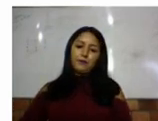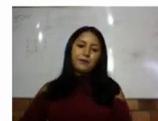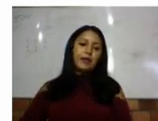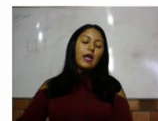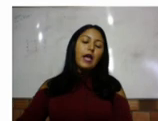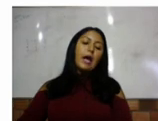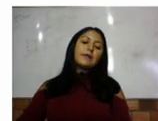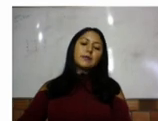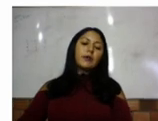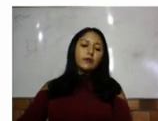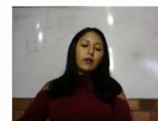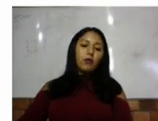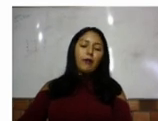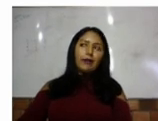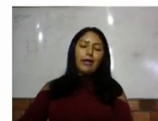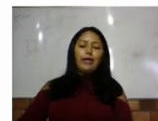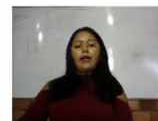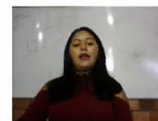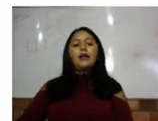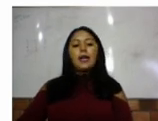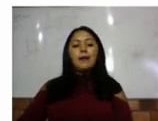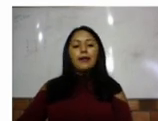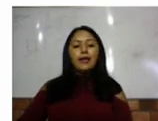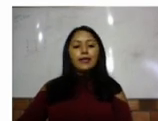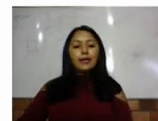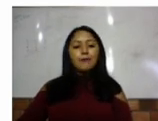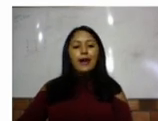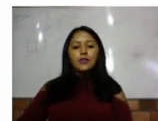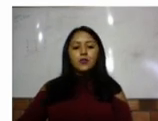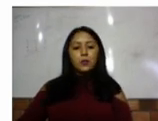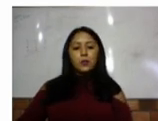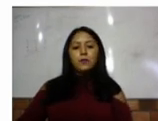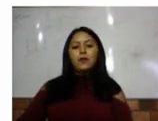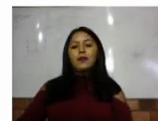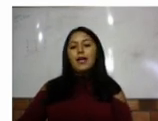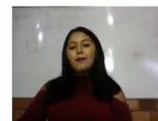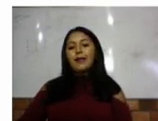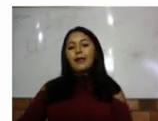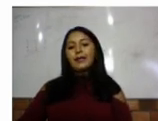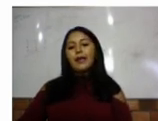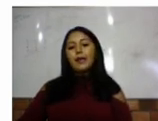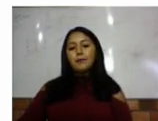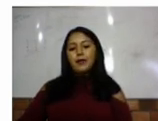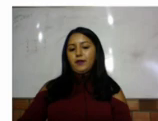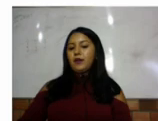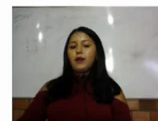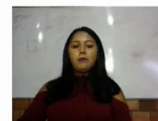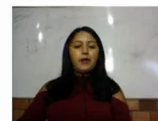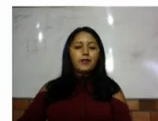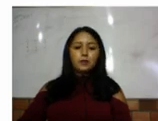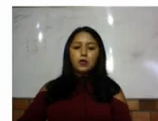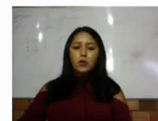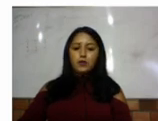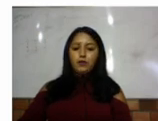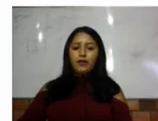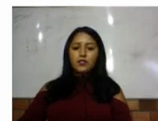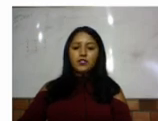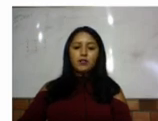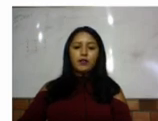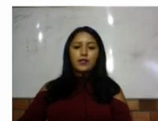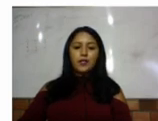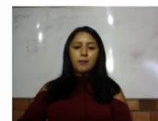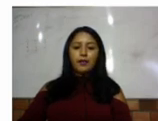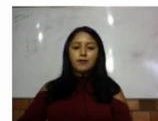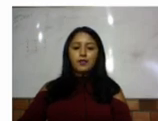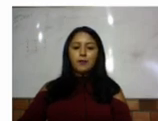machu e ibra a mesma coisa que com baleia trabalhando macho la ballena lembra mesma